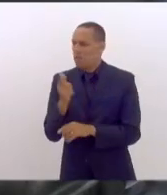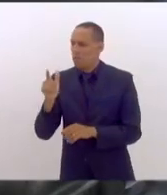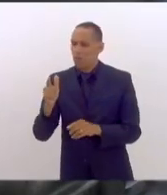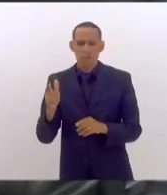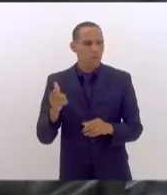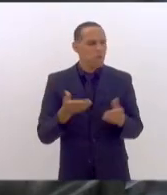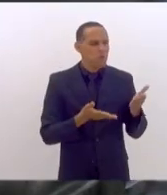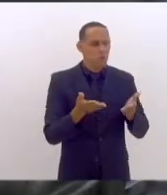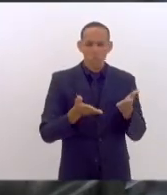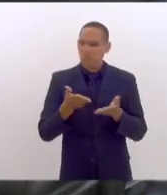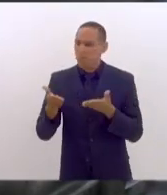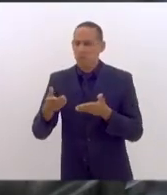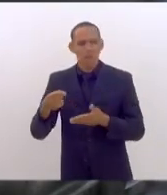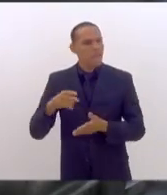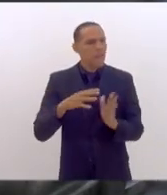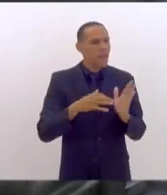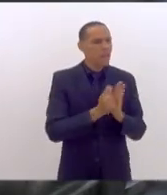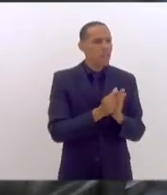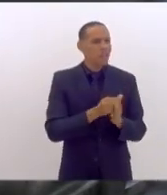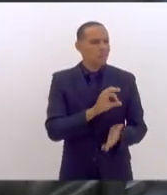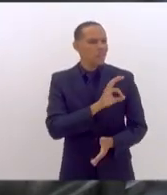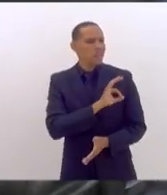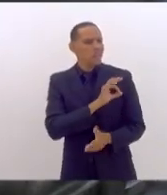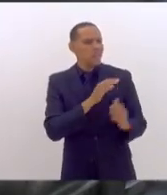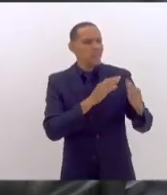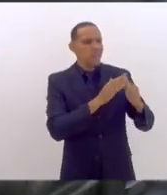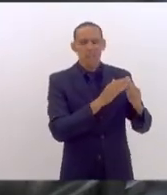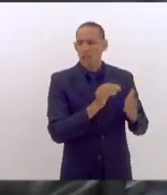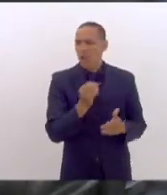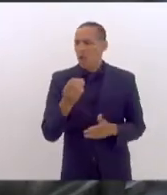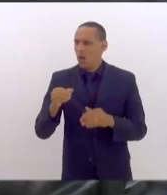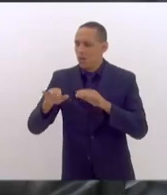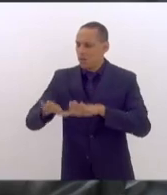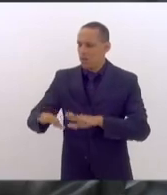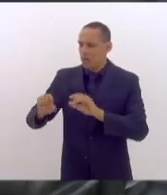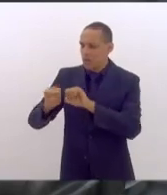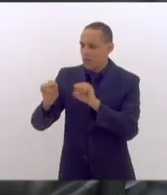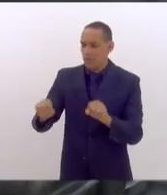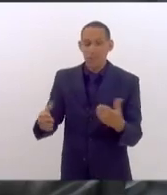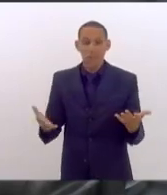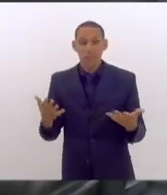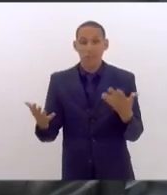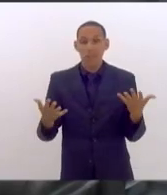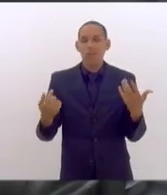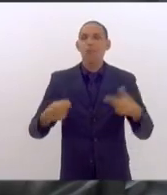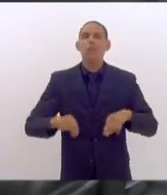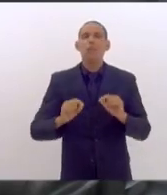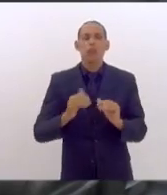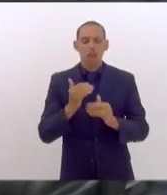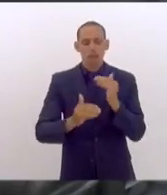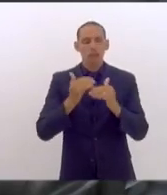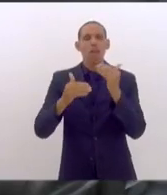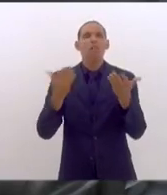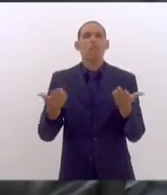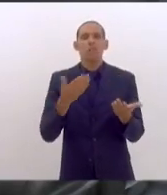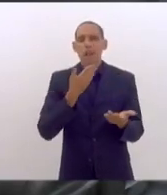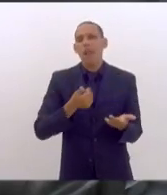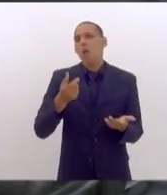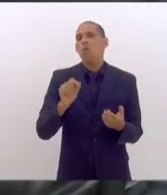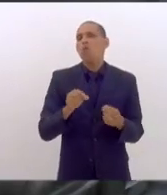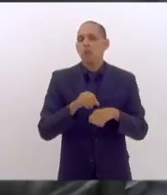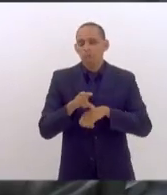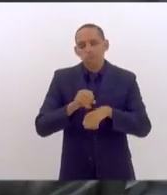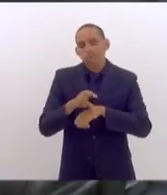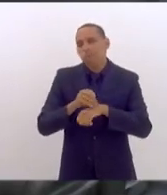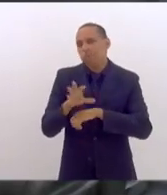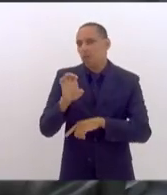se o registro é para delegacia ou se ele ficar apenas no sistema Então acho que nós podemos avançar na questão das recomendações do